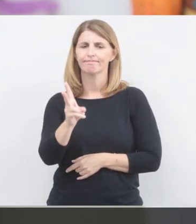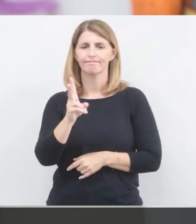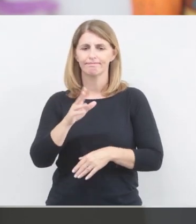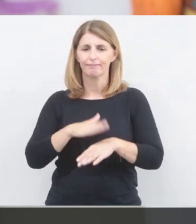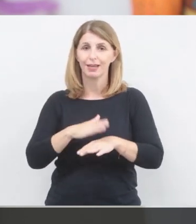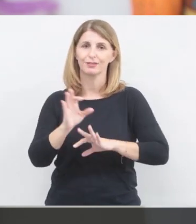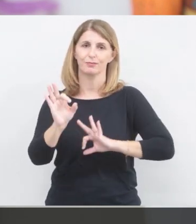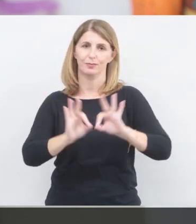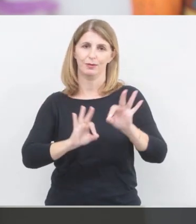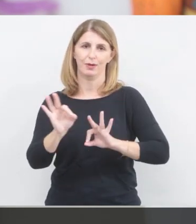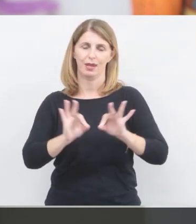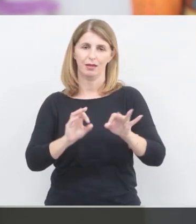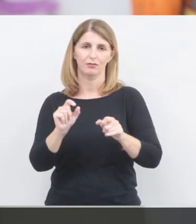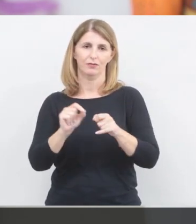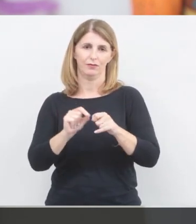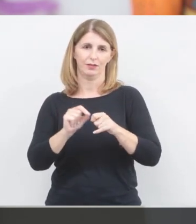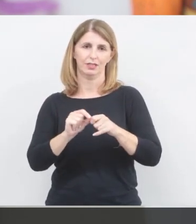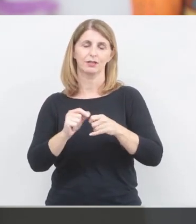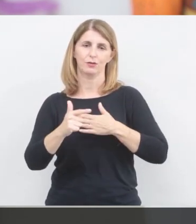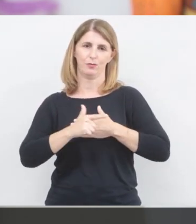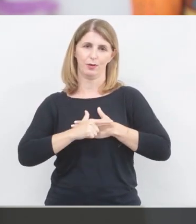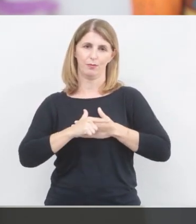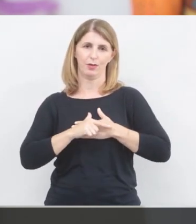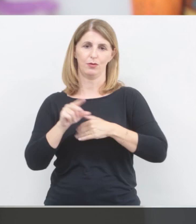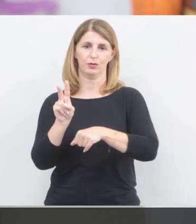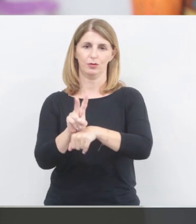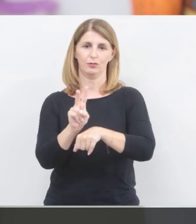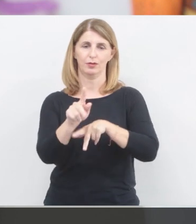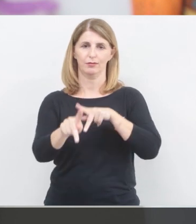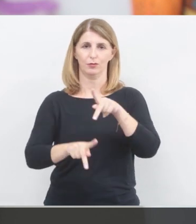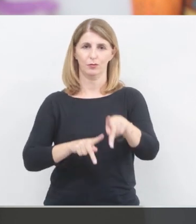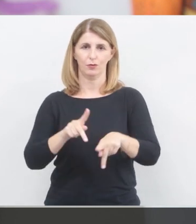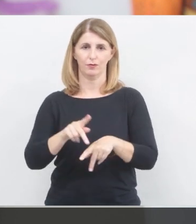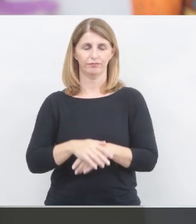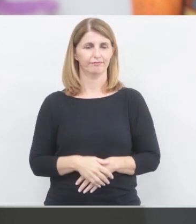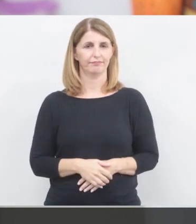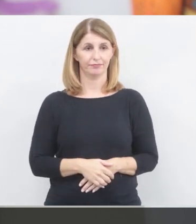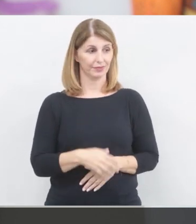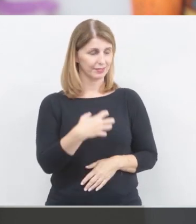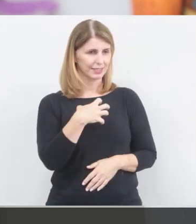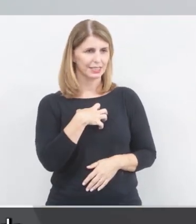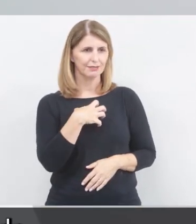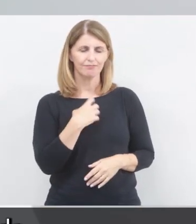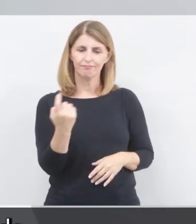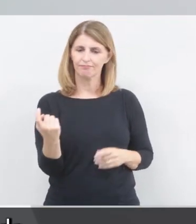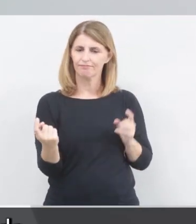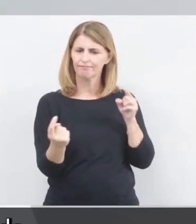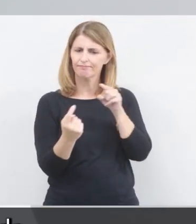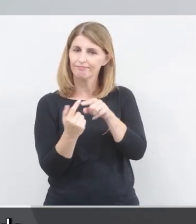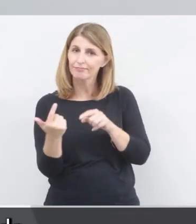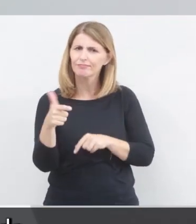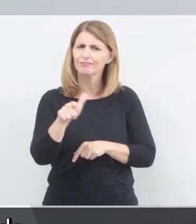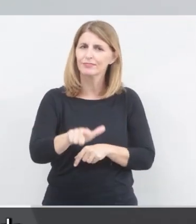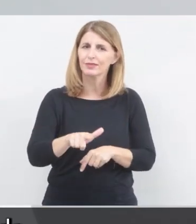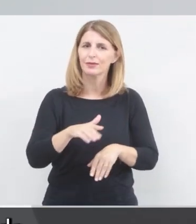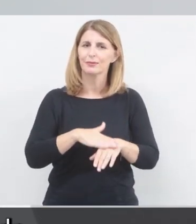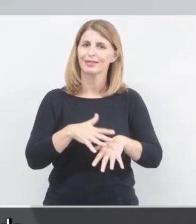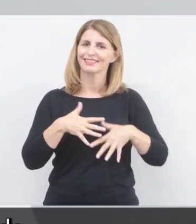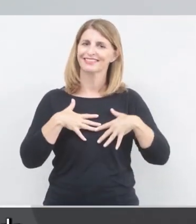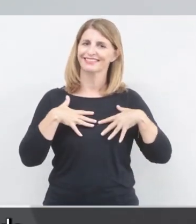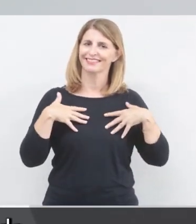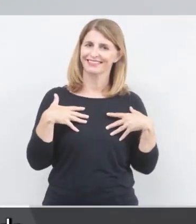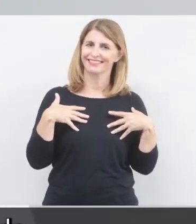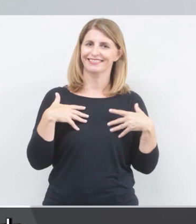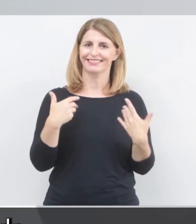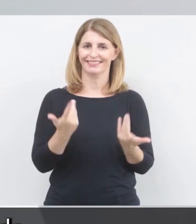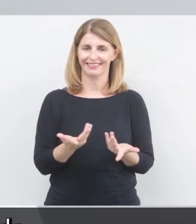que cada vez mais está preparado para desenvolver essa função de cuidar da população. Um sentimento de missão cumprida e